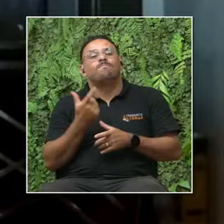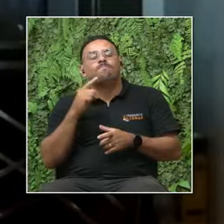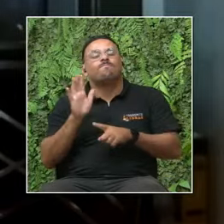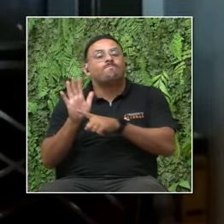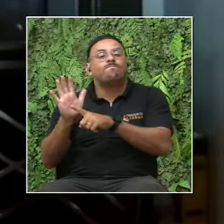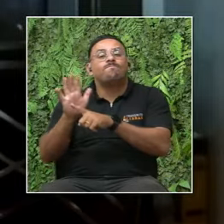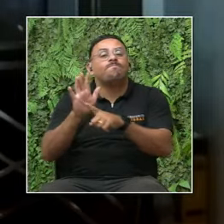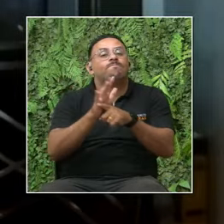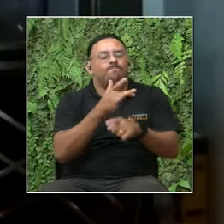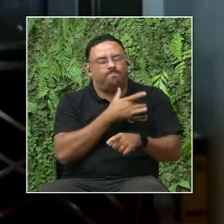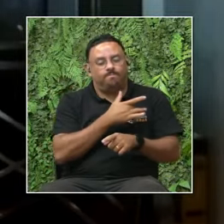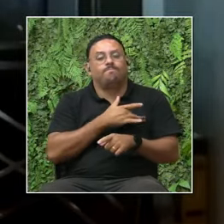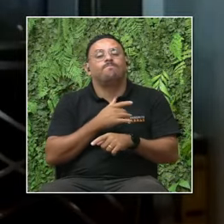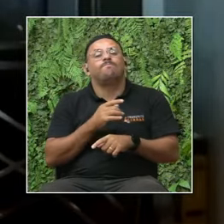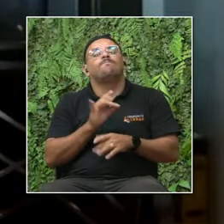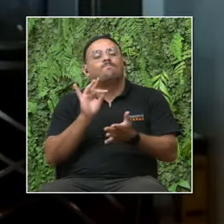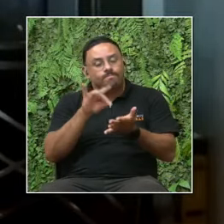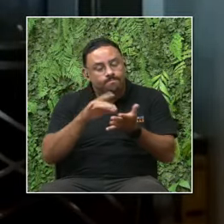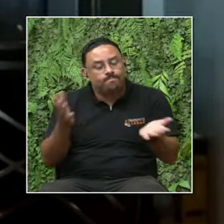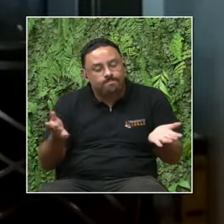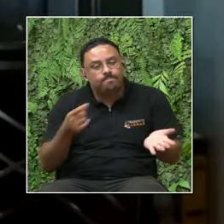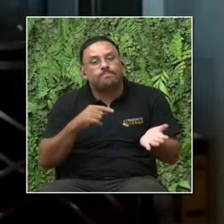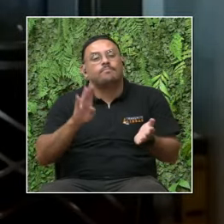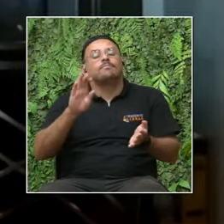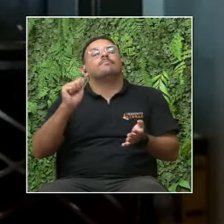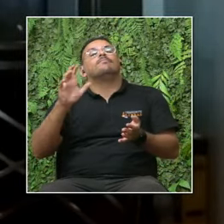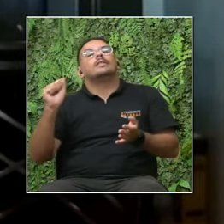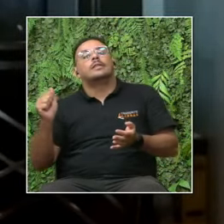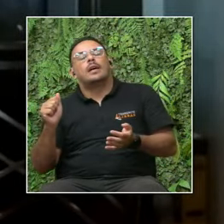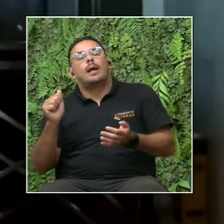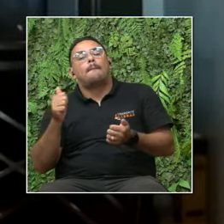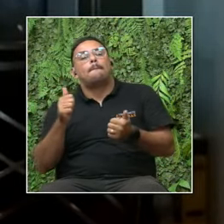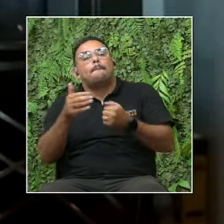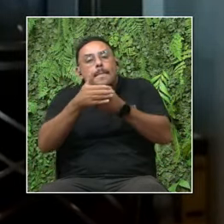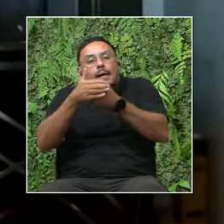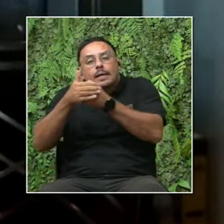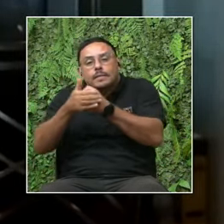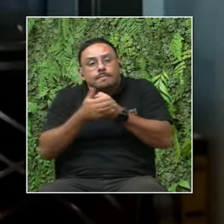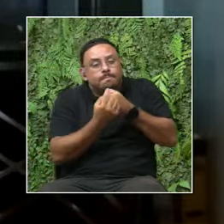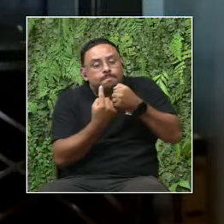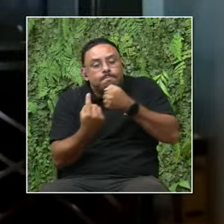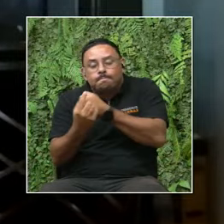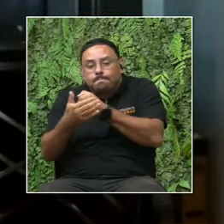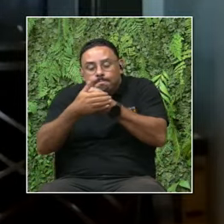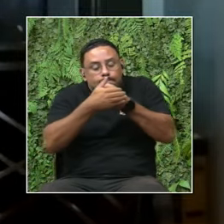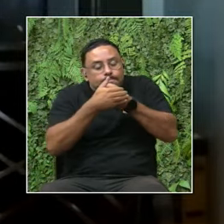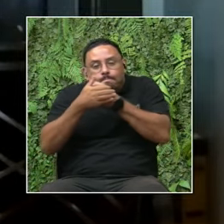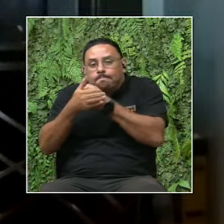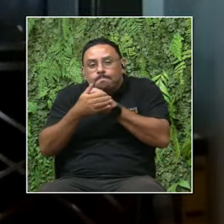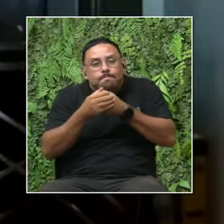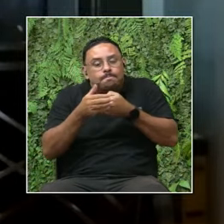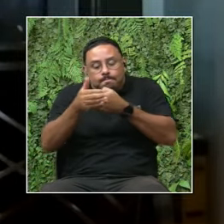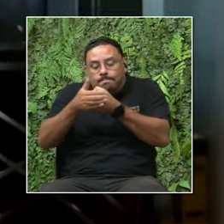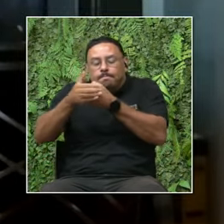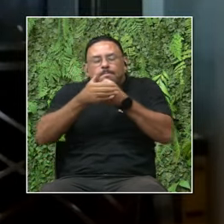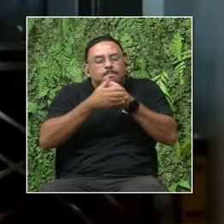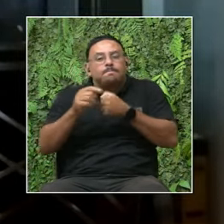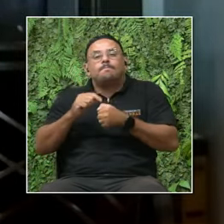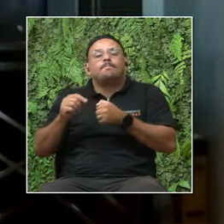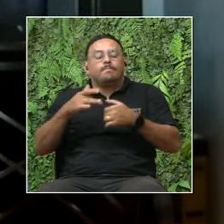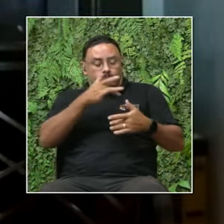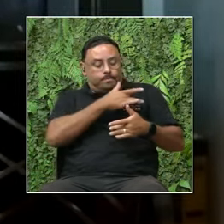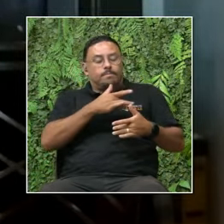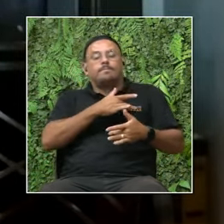equipe do Cruzeiro então obviamente o batalha faz quase que uma marcação individual e por isso você vê o time do Cruzeiro se